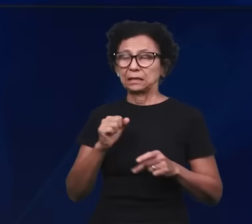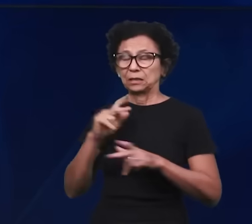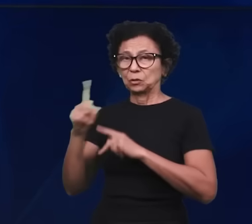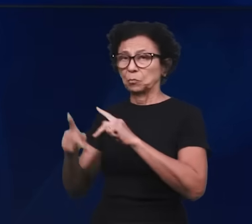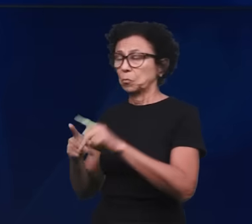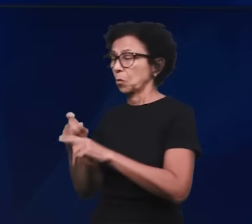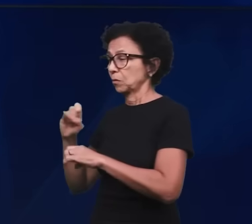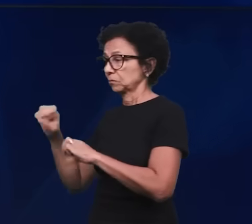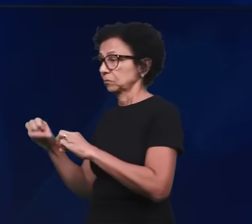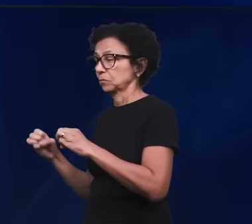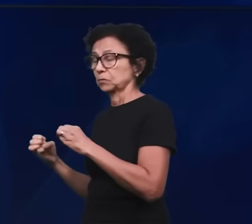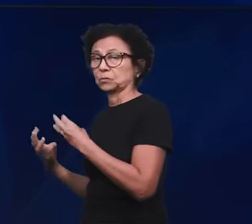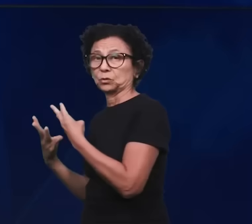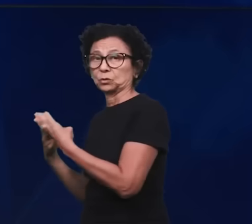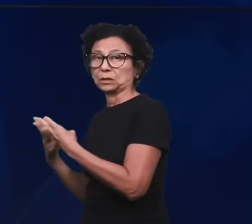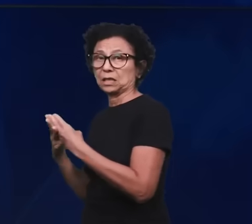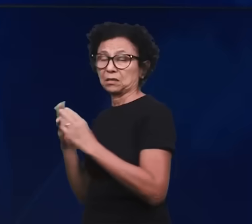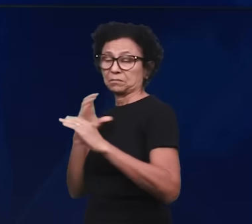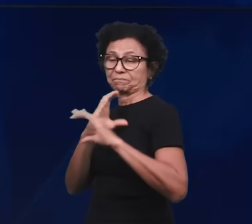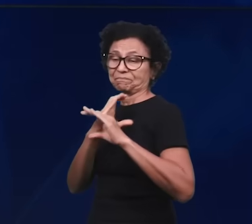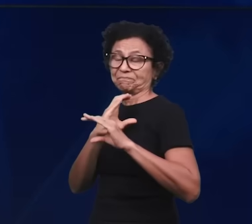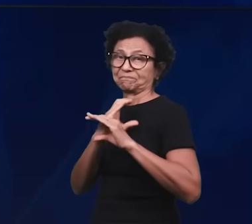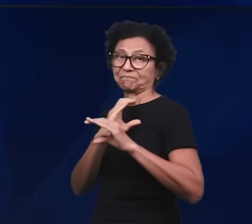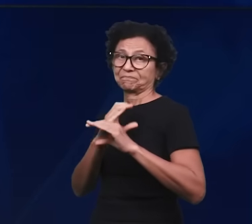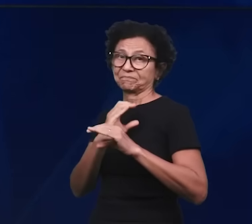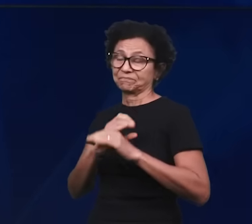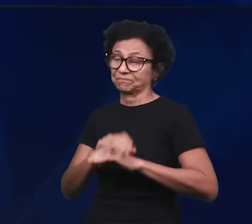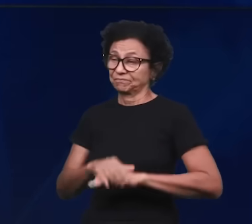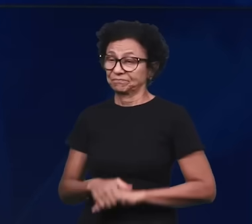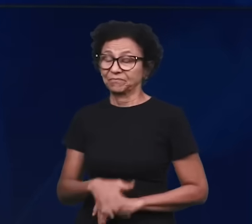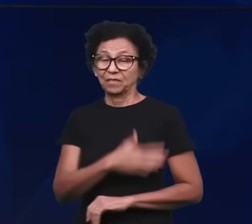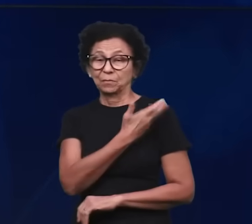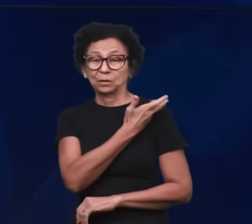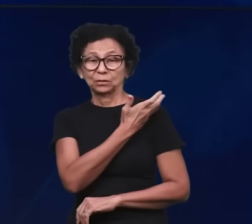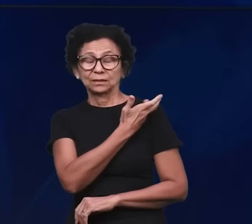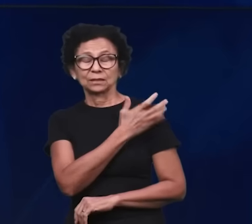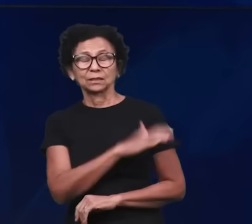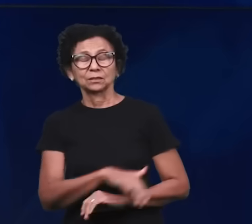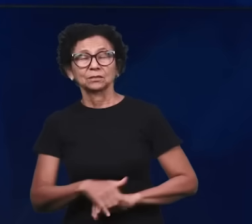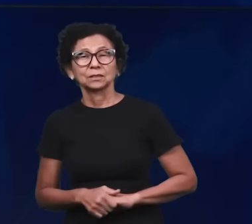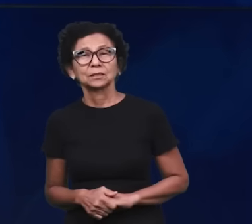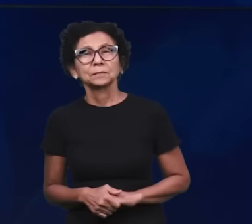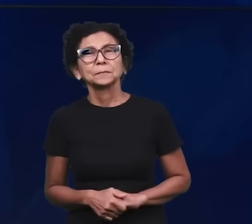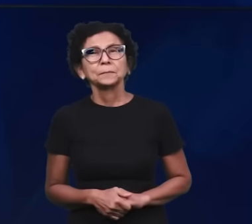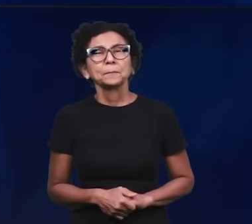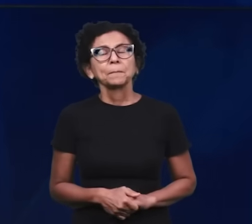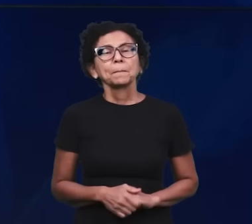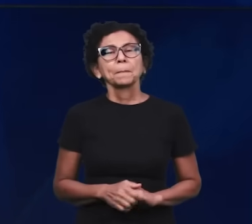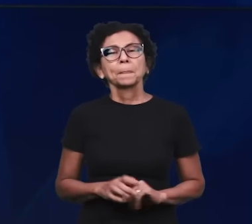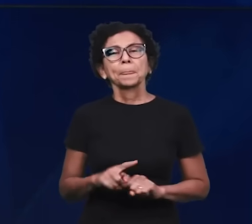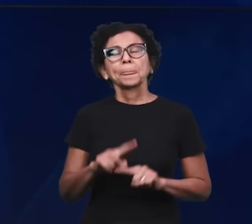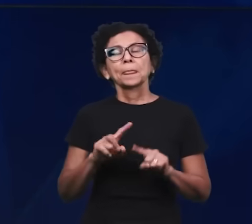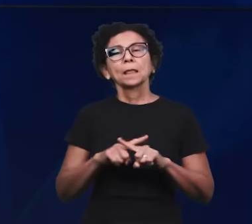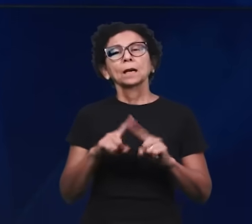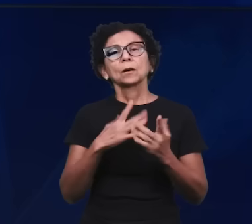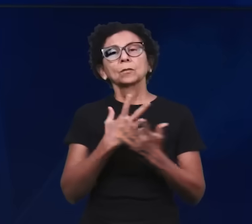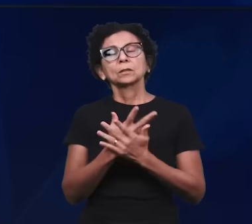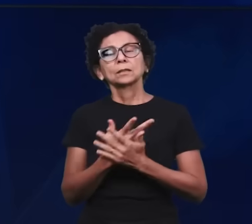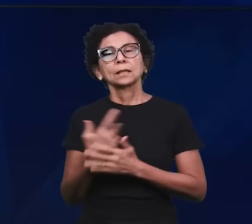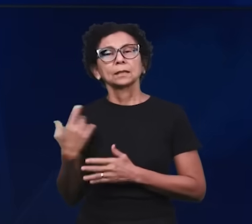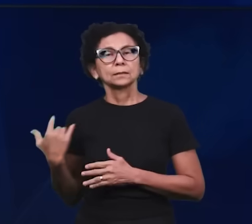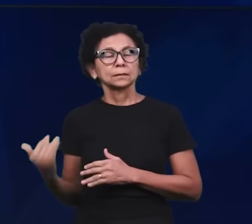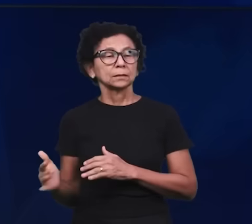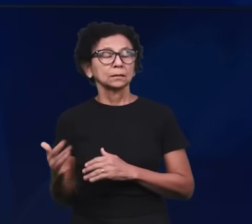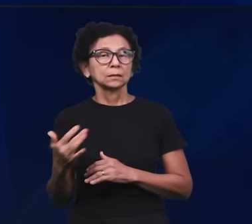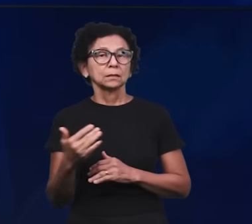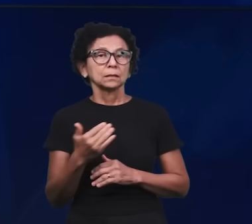duas situações, duas nações ali, podemos dizer, duas nações, dois tipos de pessoas de Israel. O que acontece?